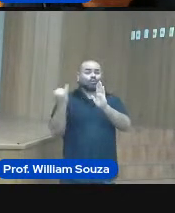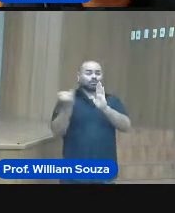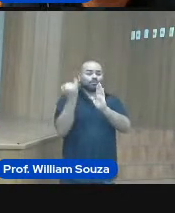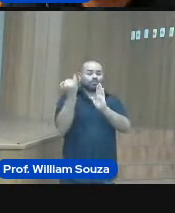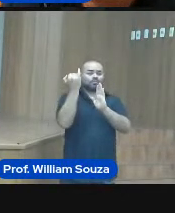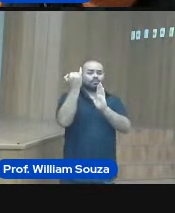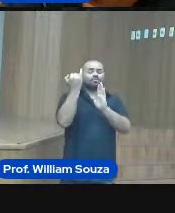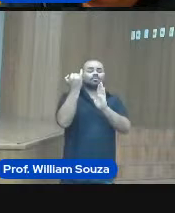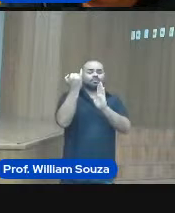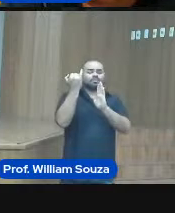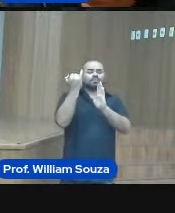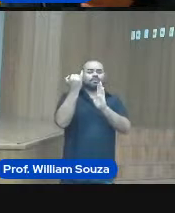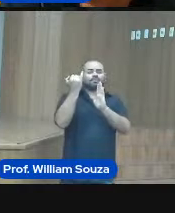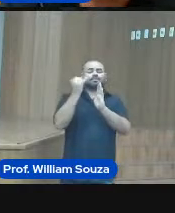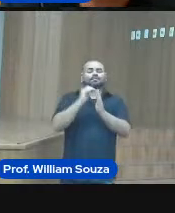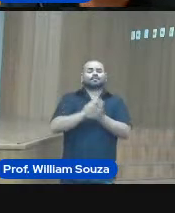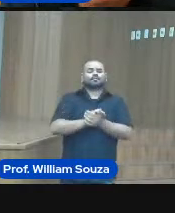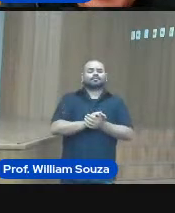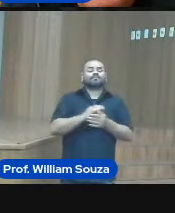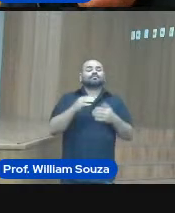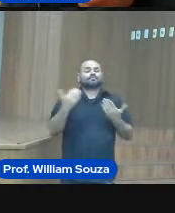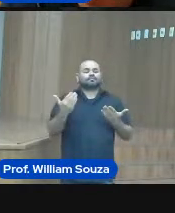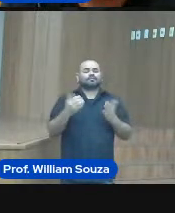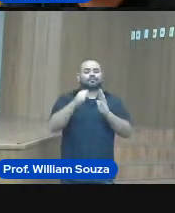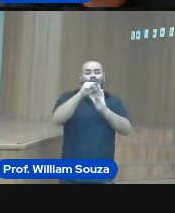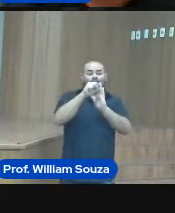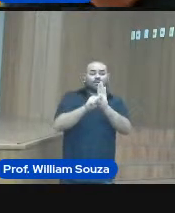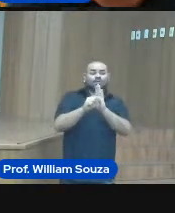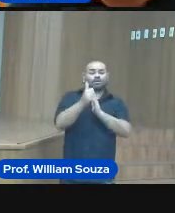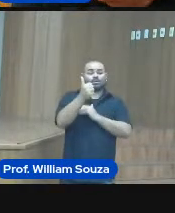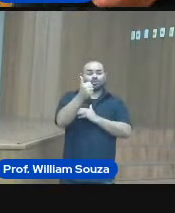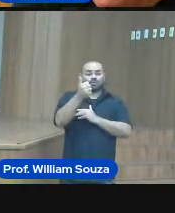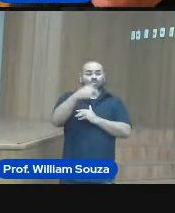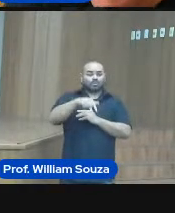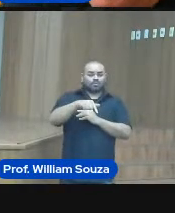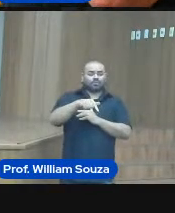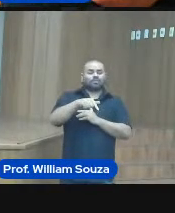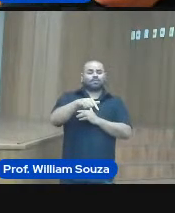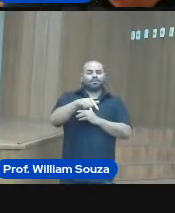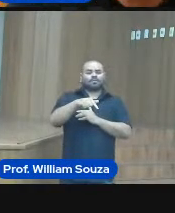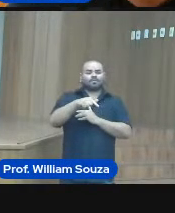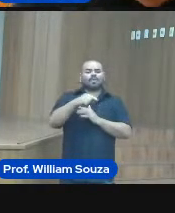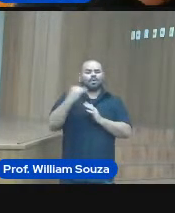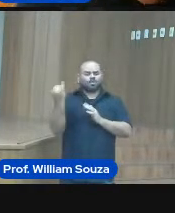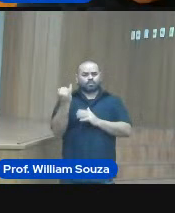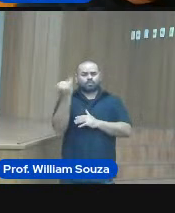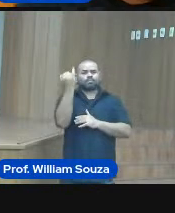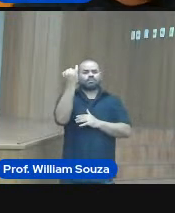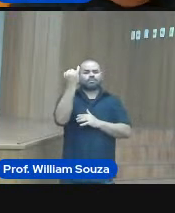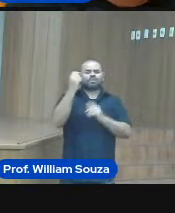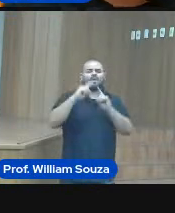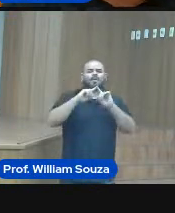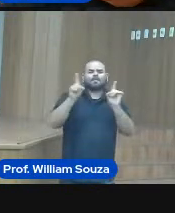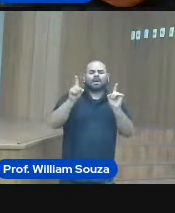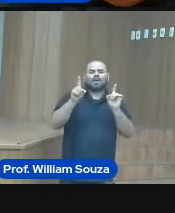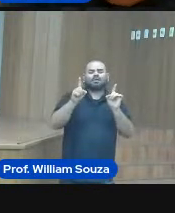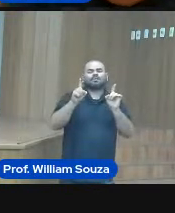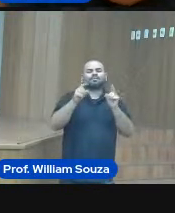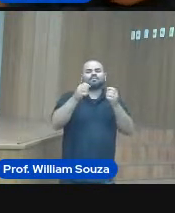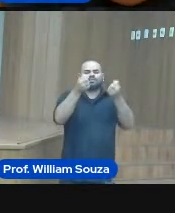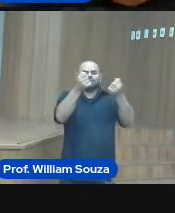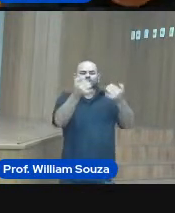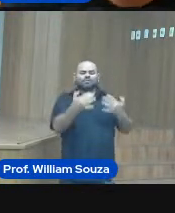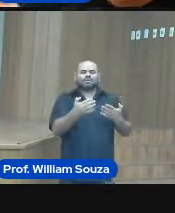verdade, o século XVII foi um século muito importante também. Mas eu queria começar